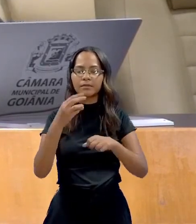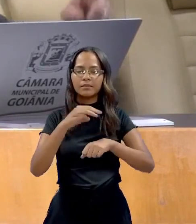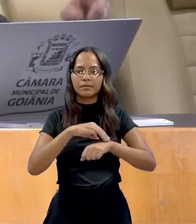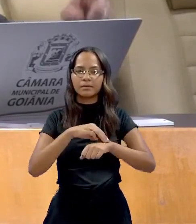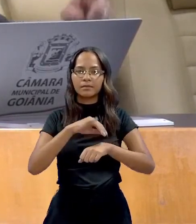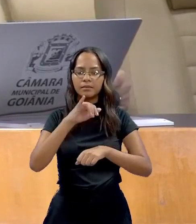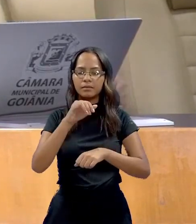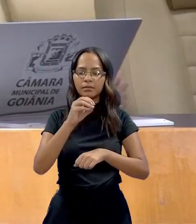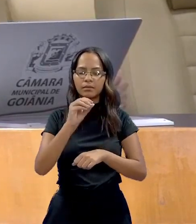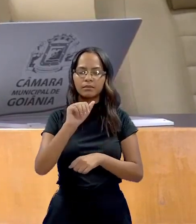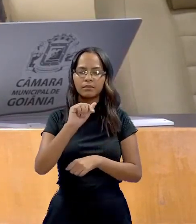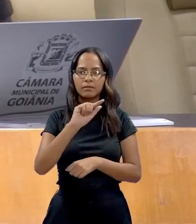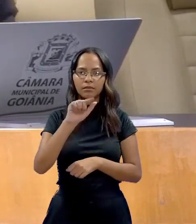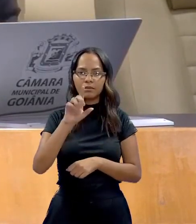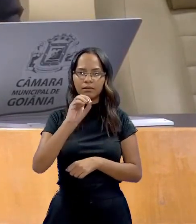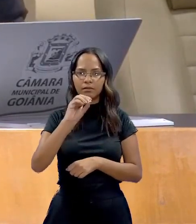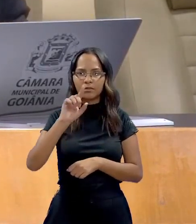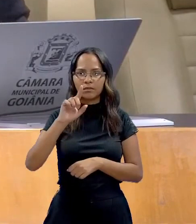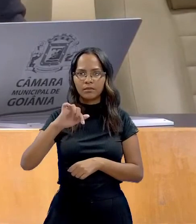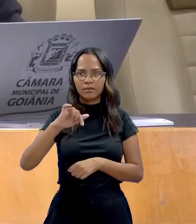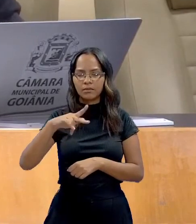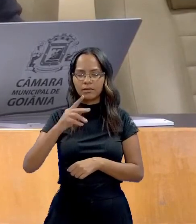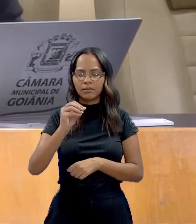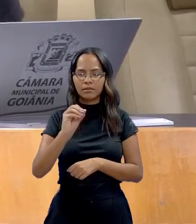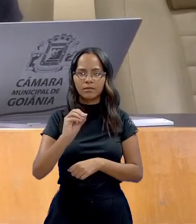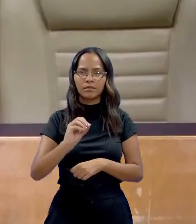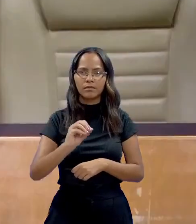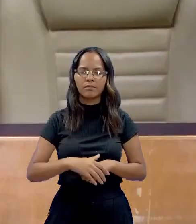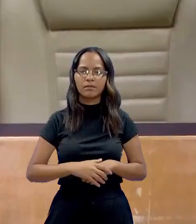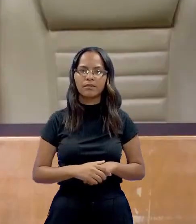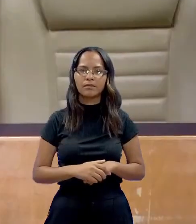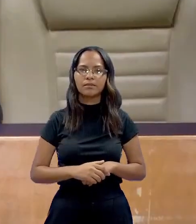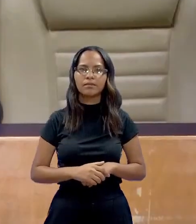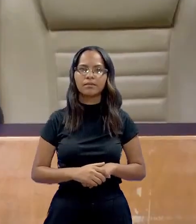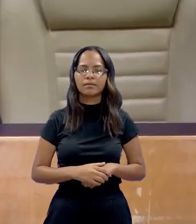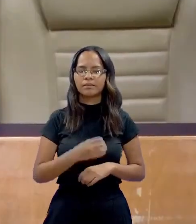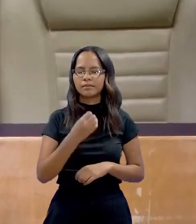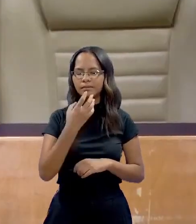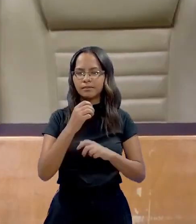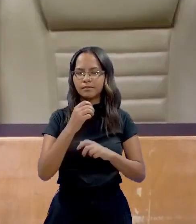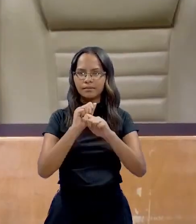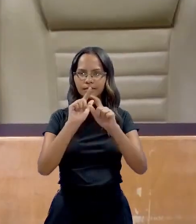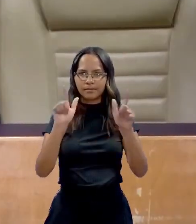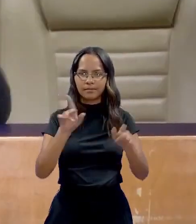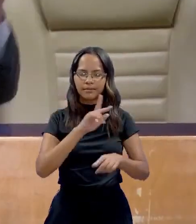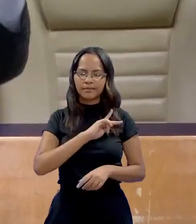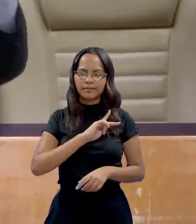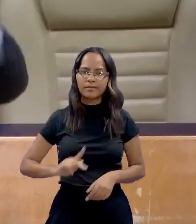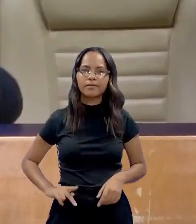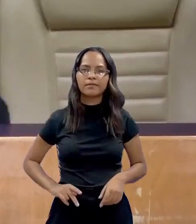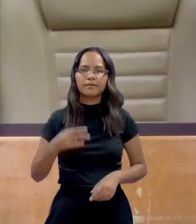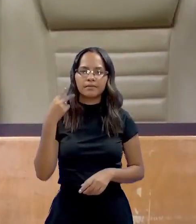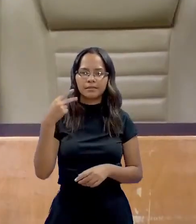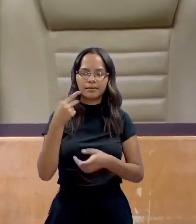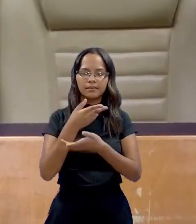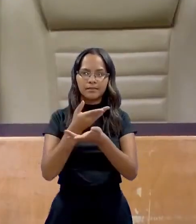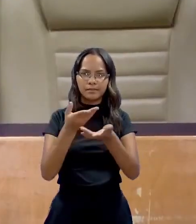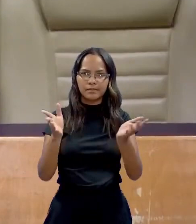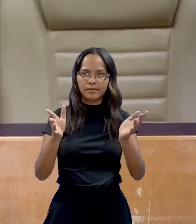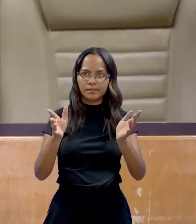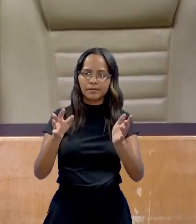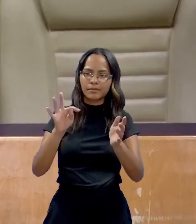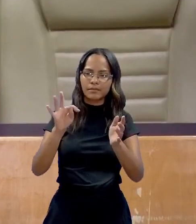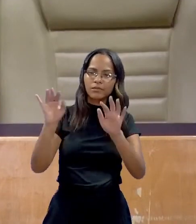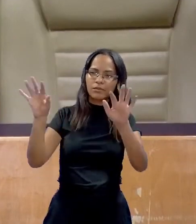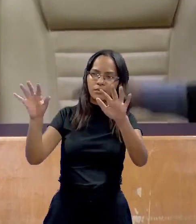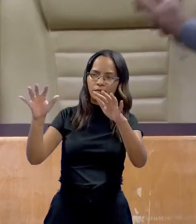Joãozinho, em seguida, William Veloso. Senhor presidente, bom dia a todos os nobres pares, a todos que estão aqui hoje nos visitando essa